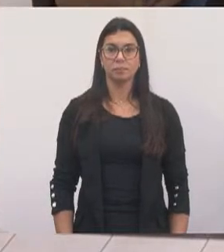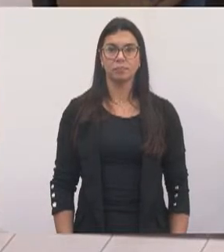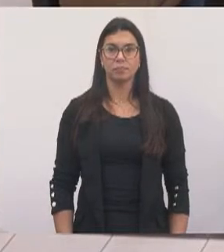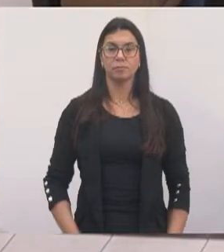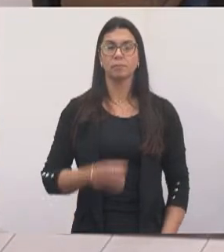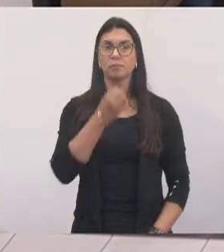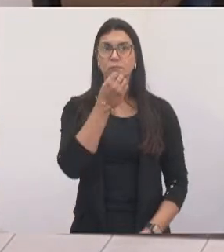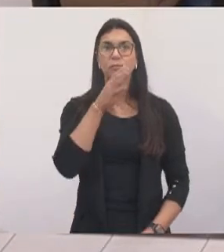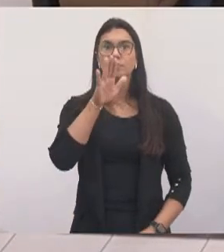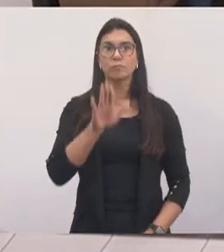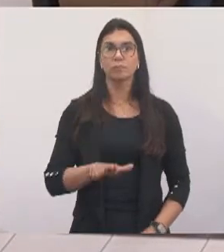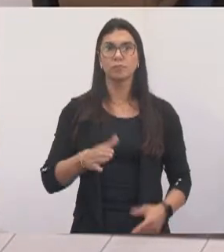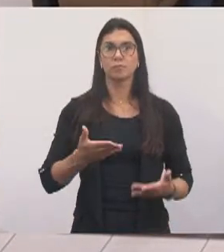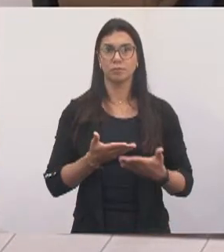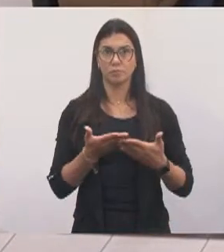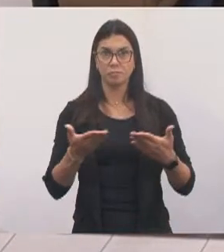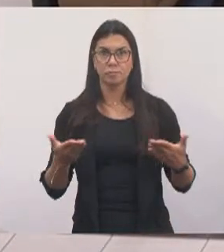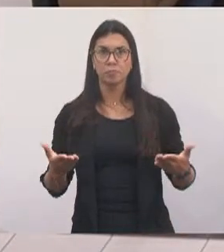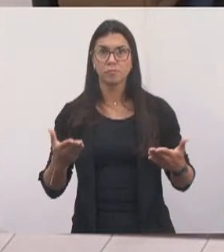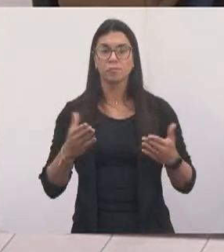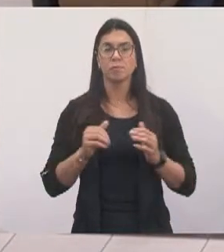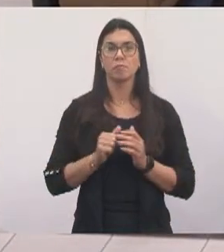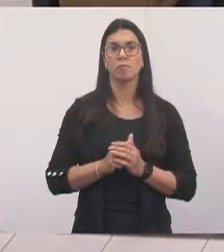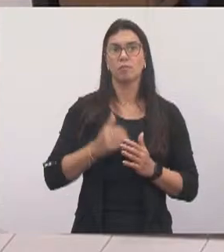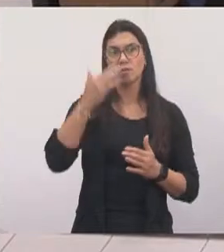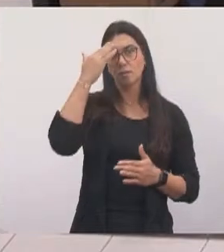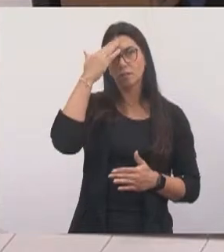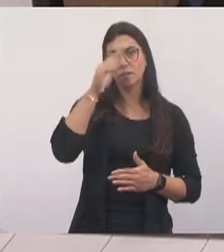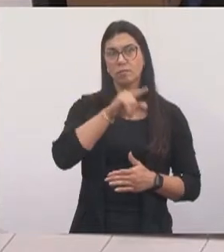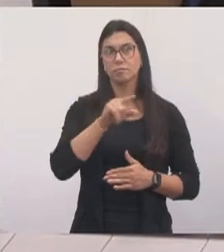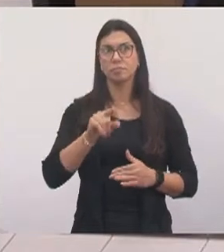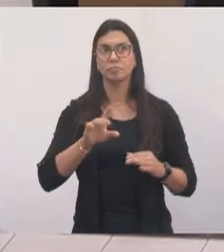Boa tarde a todos, eu quero cumprimentar você que nos acompanha pela